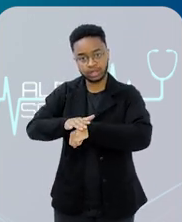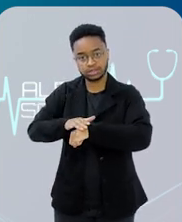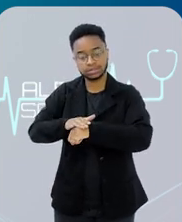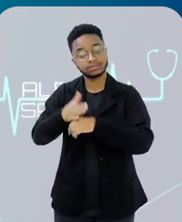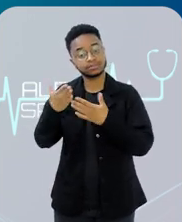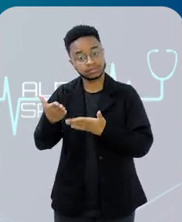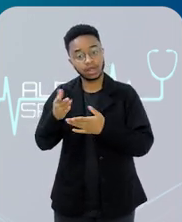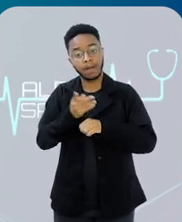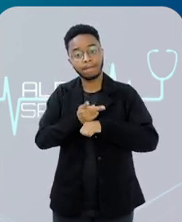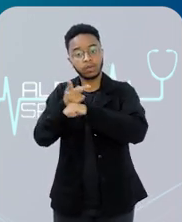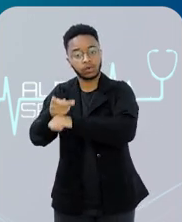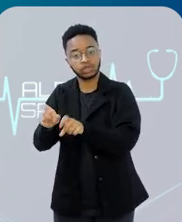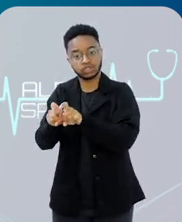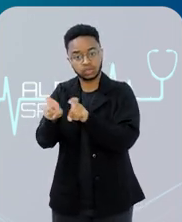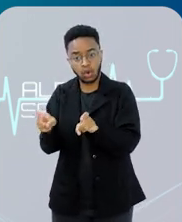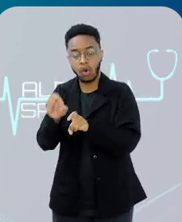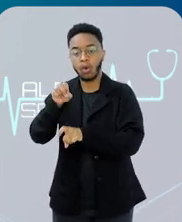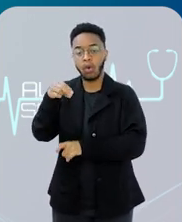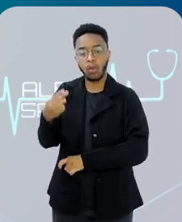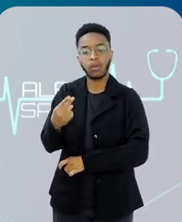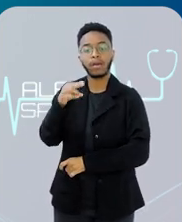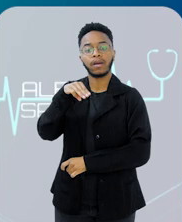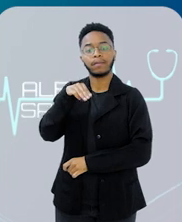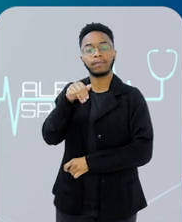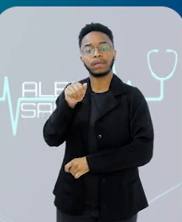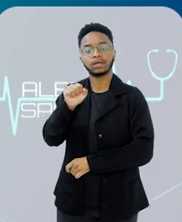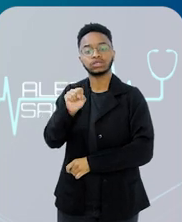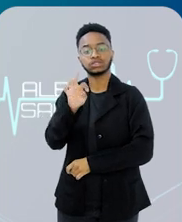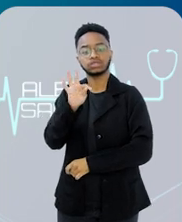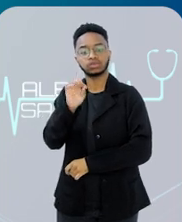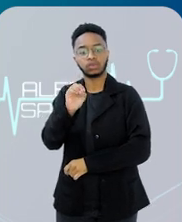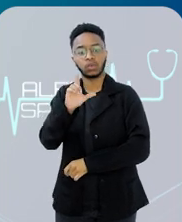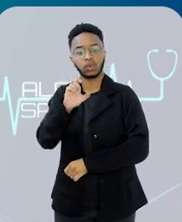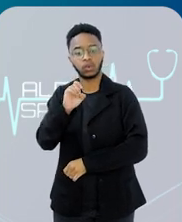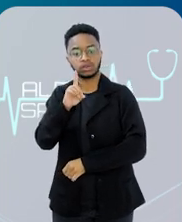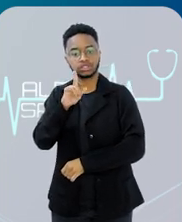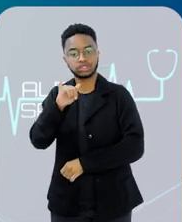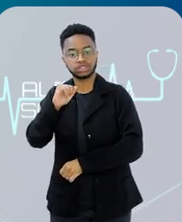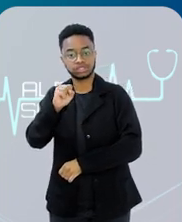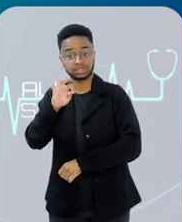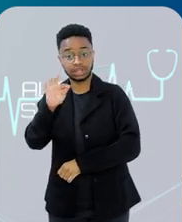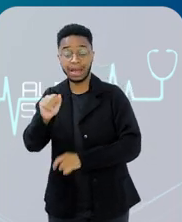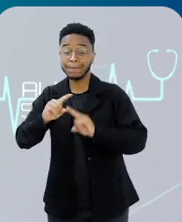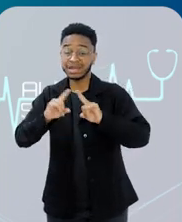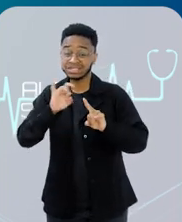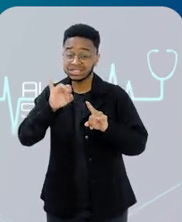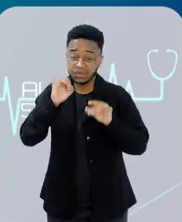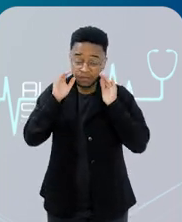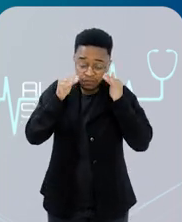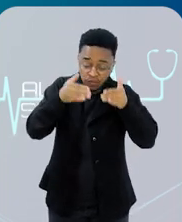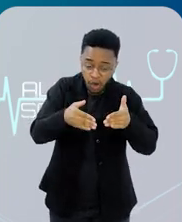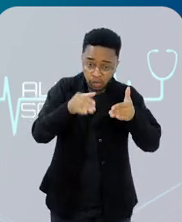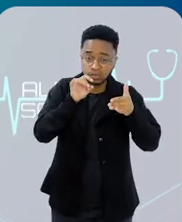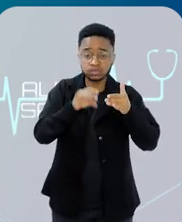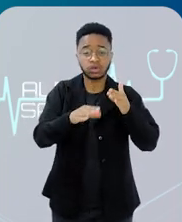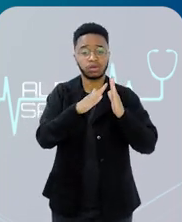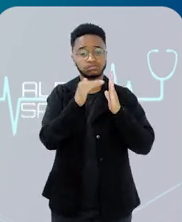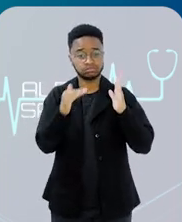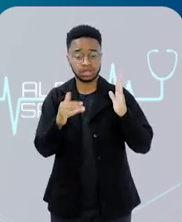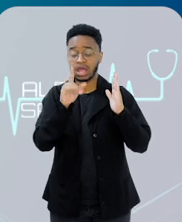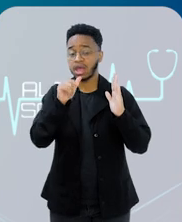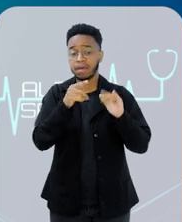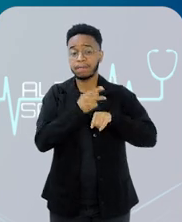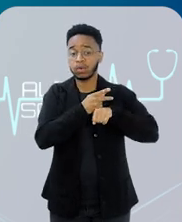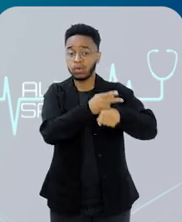doença, ela vem procurar ou o gineco ou o masto. No caso dos estritamente estético, ela vai procurar com certeza primeiro o